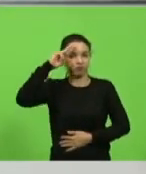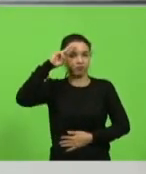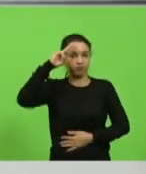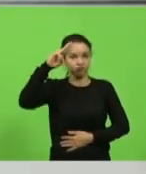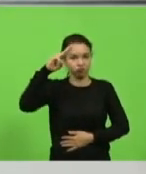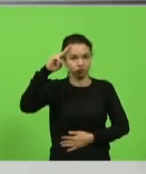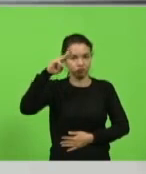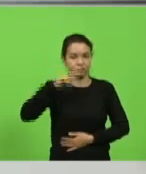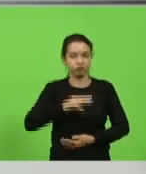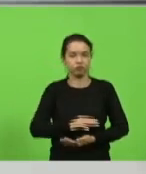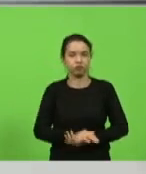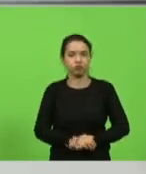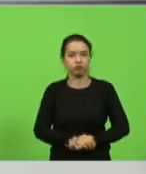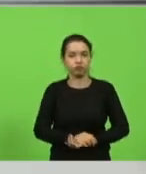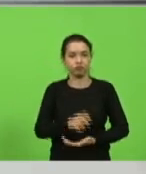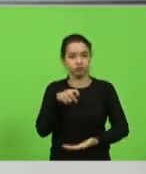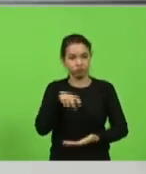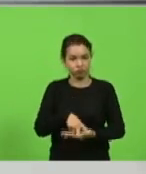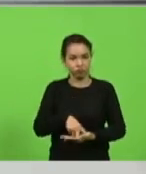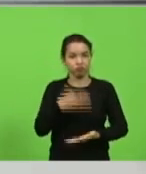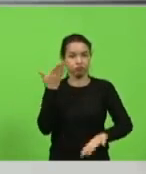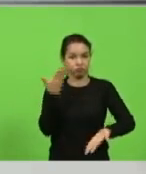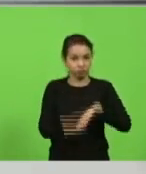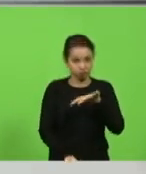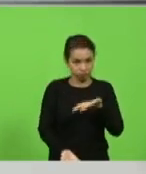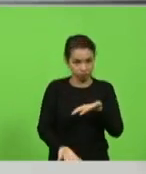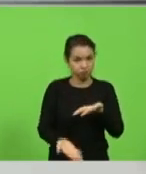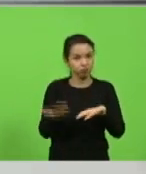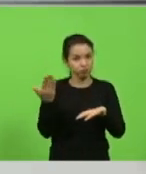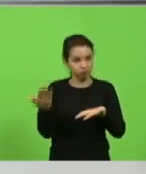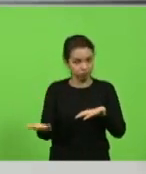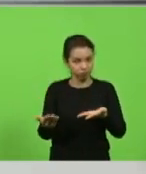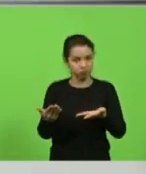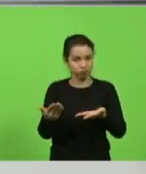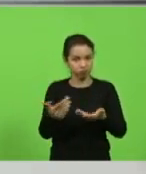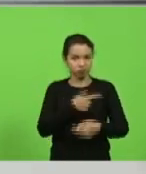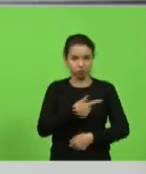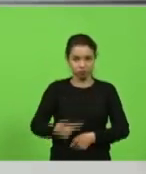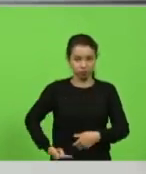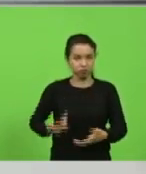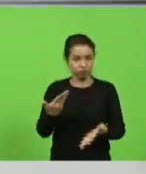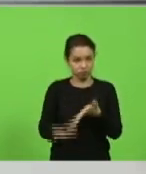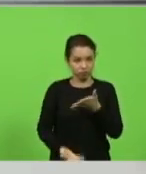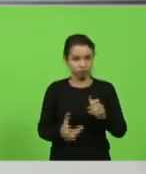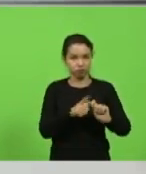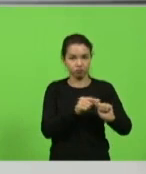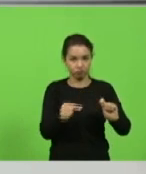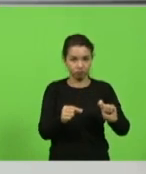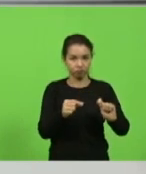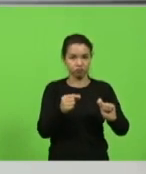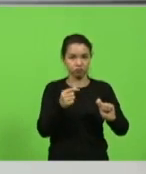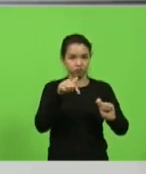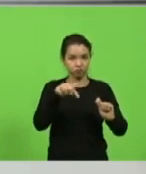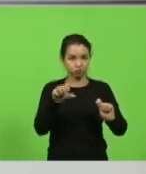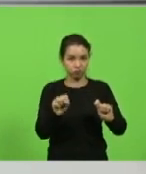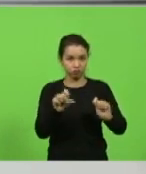às penalidades da perda do cargo, nos termos do artigo 78 da Lei